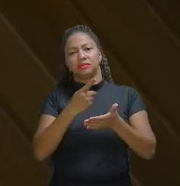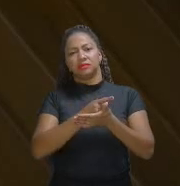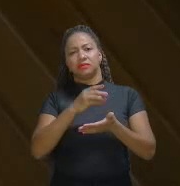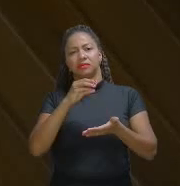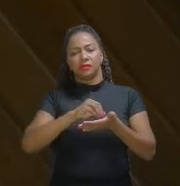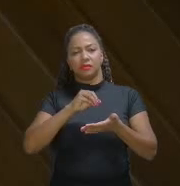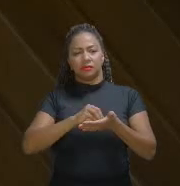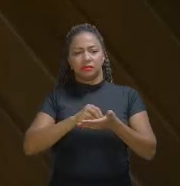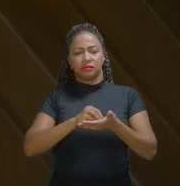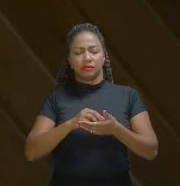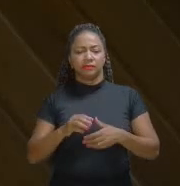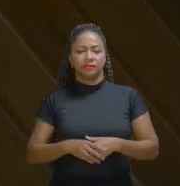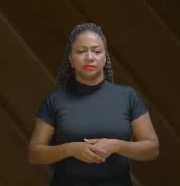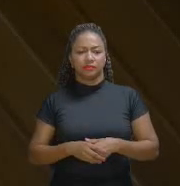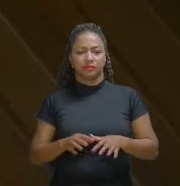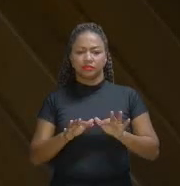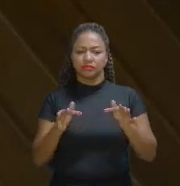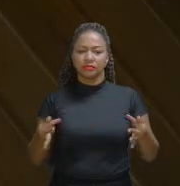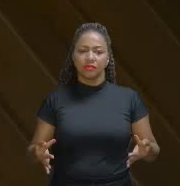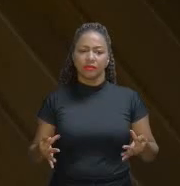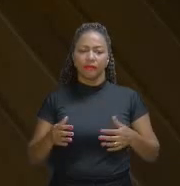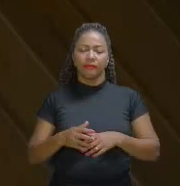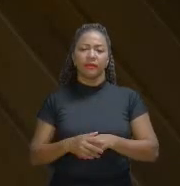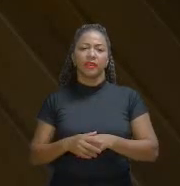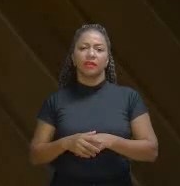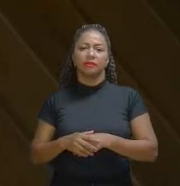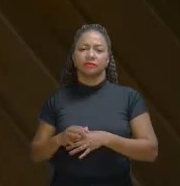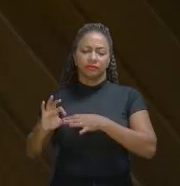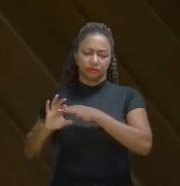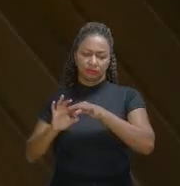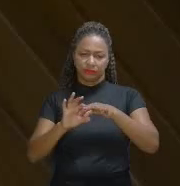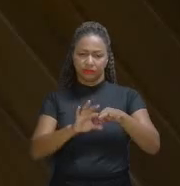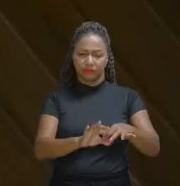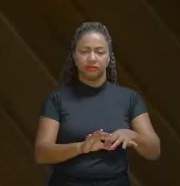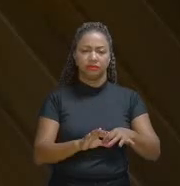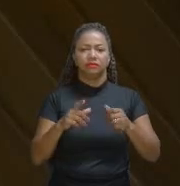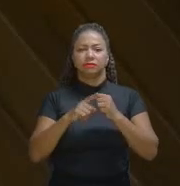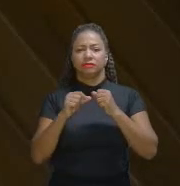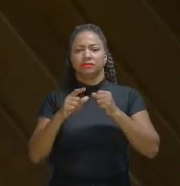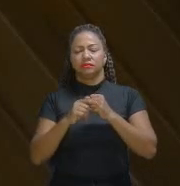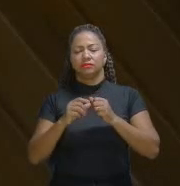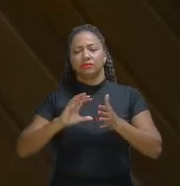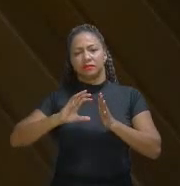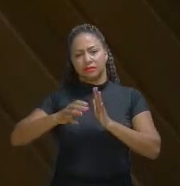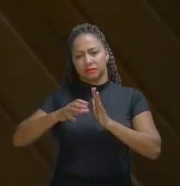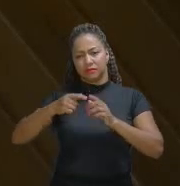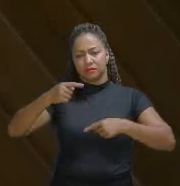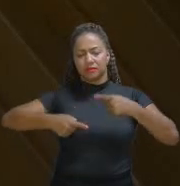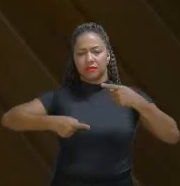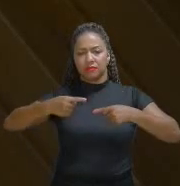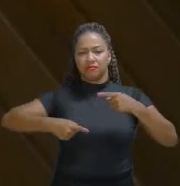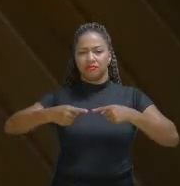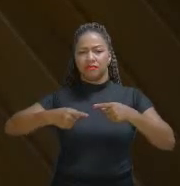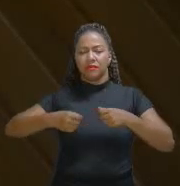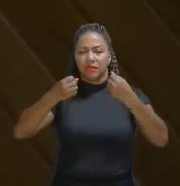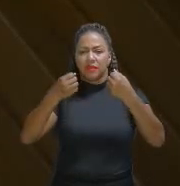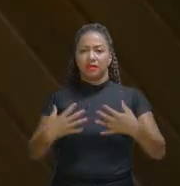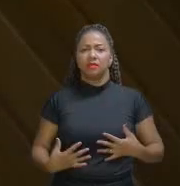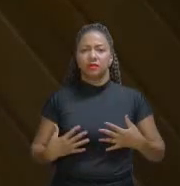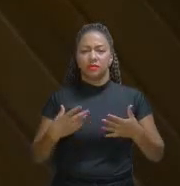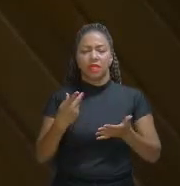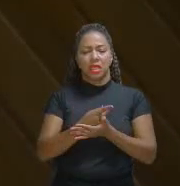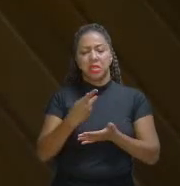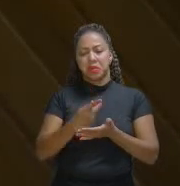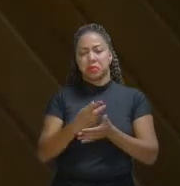ausências irrelevantes. Nesse contexto, o artigo 37-A da Lei dos Partidos Políticos estabelece que